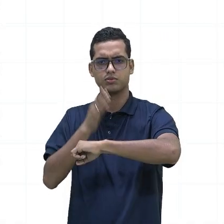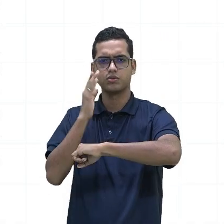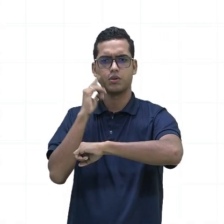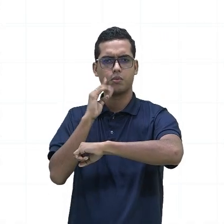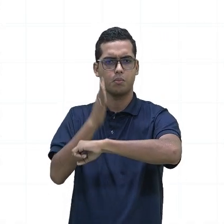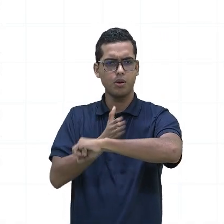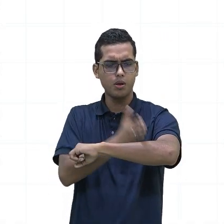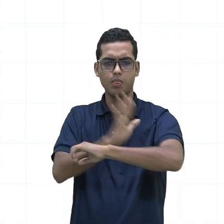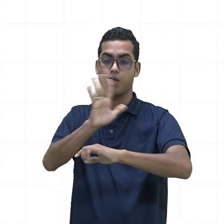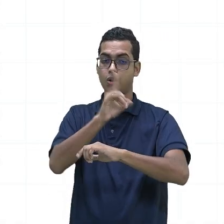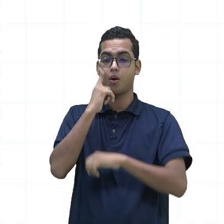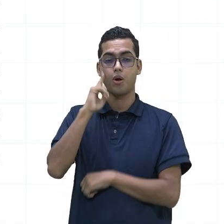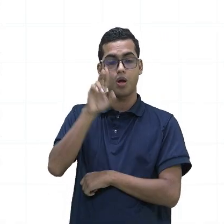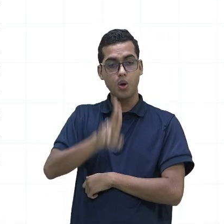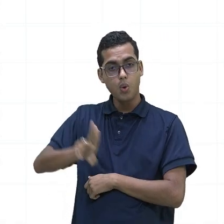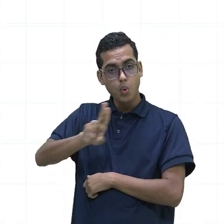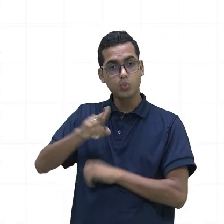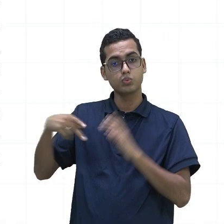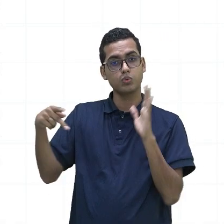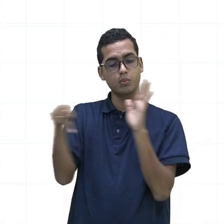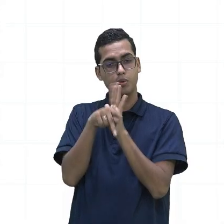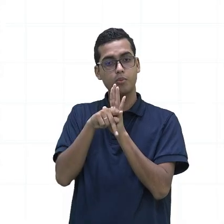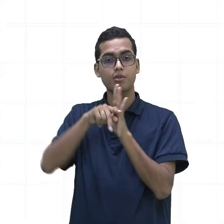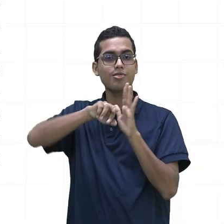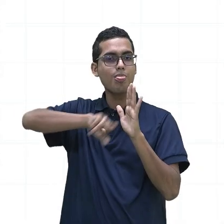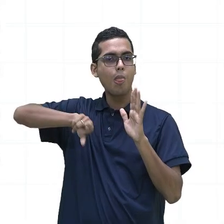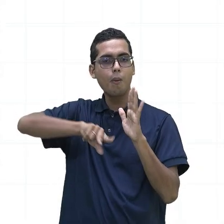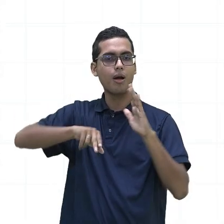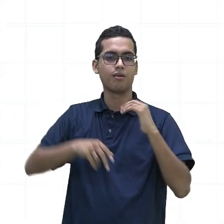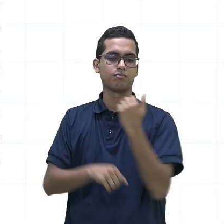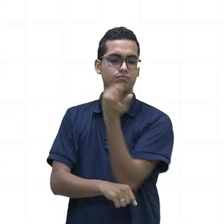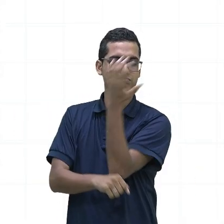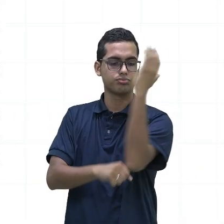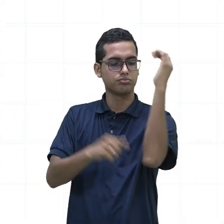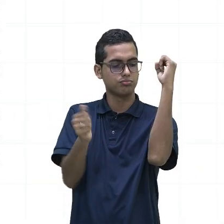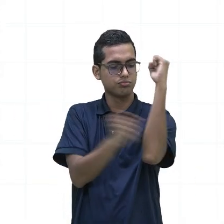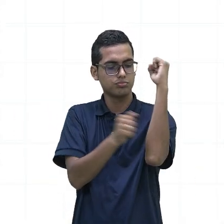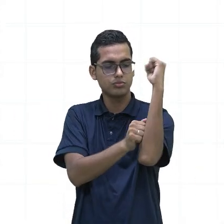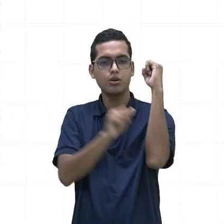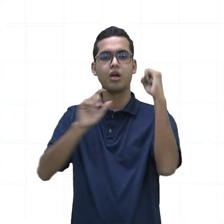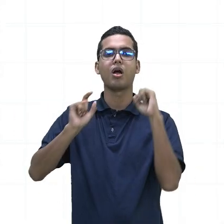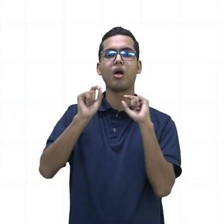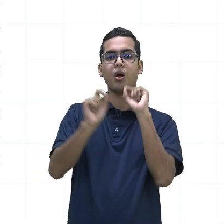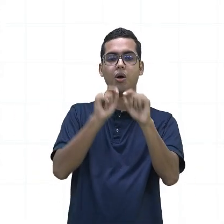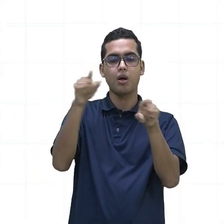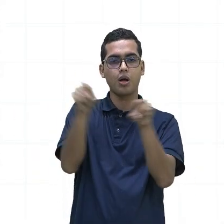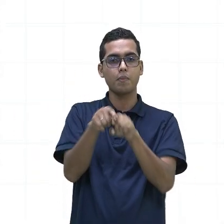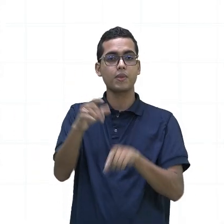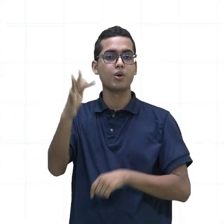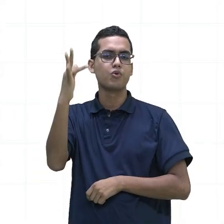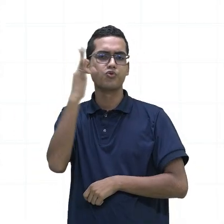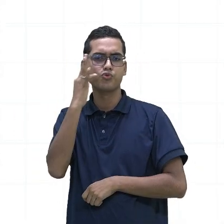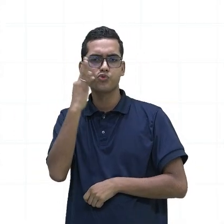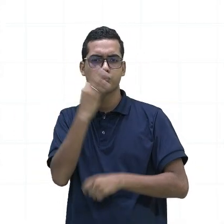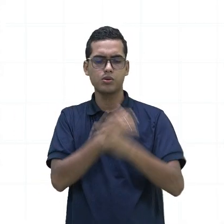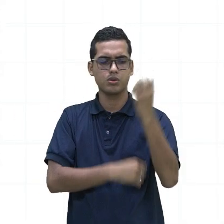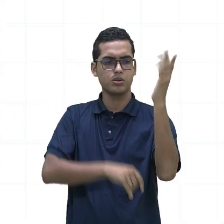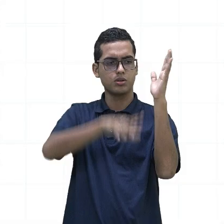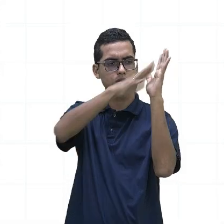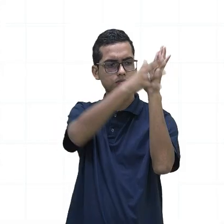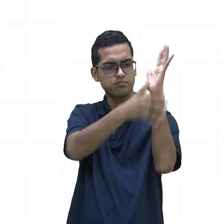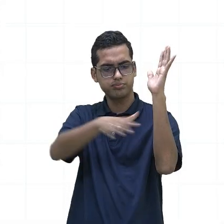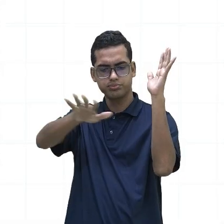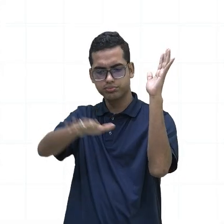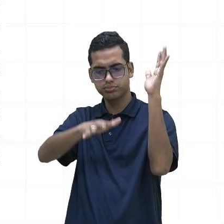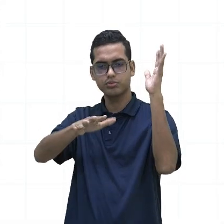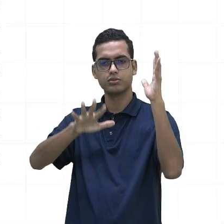não madeireiro, das folhas, dos frutos, né, de outras partes dessa planta e